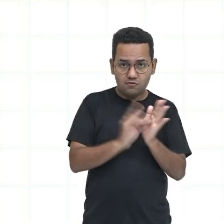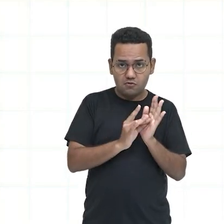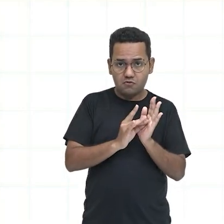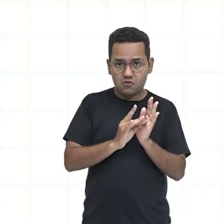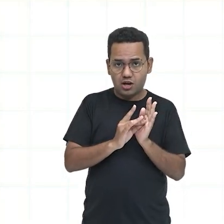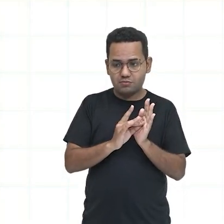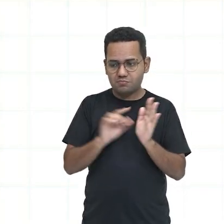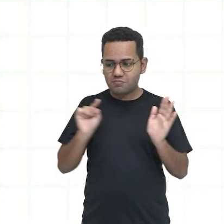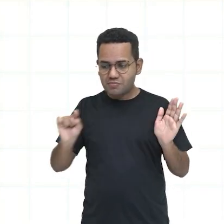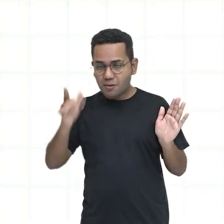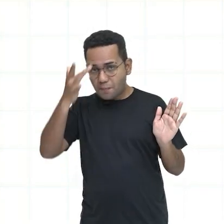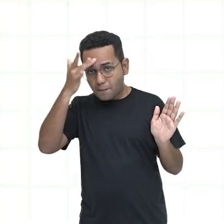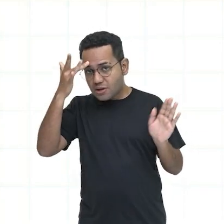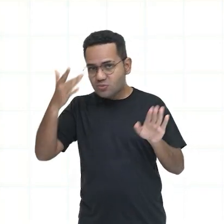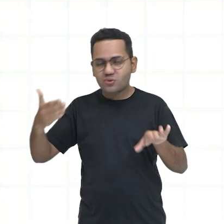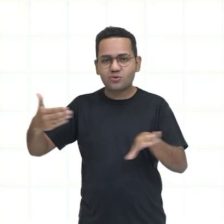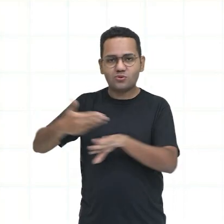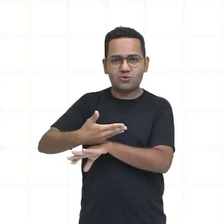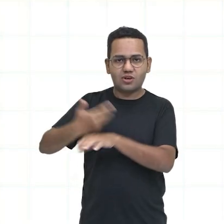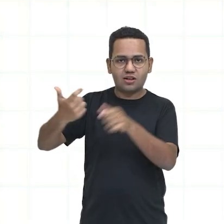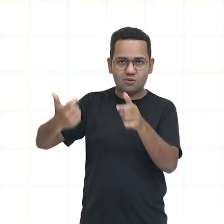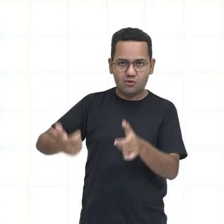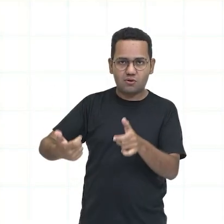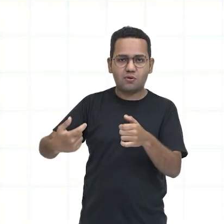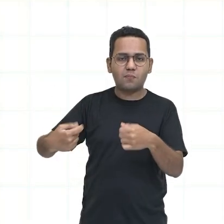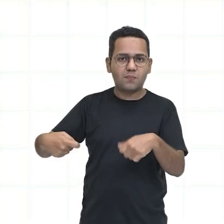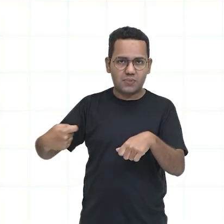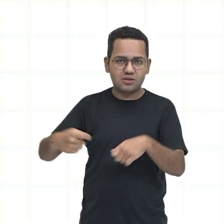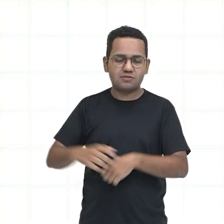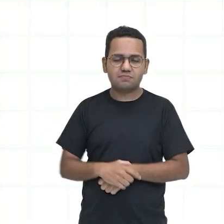ele chegar. Agora vamos ver orações